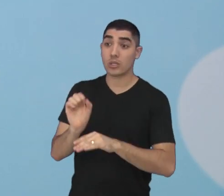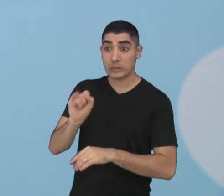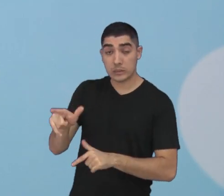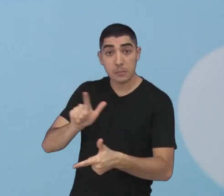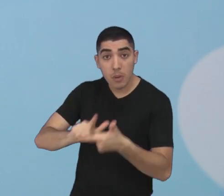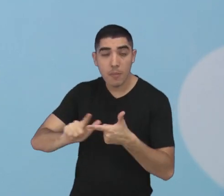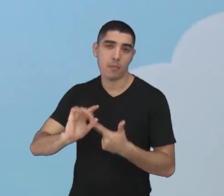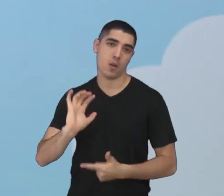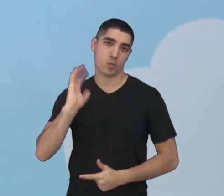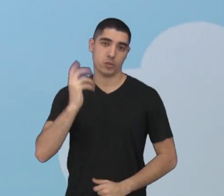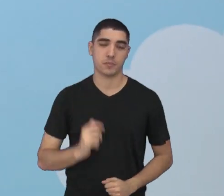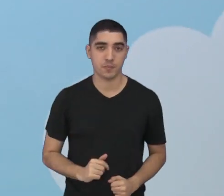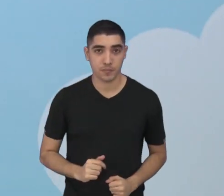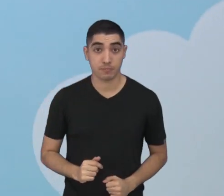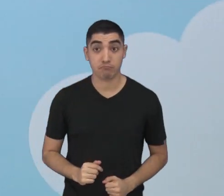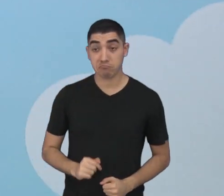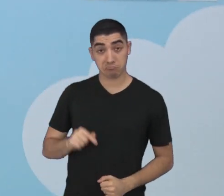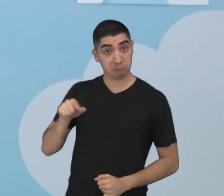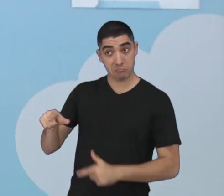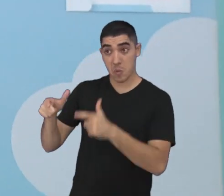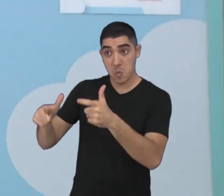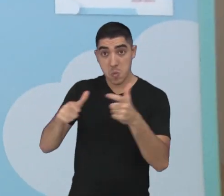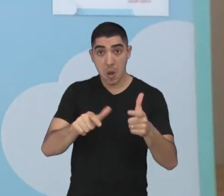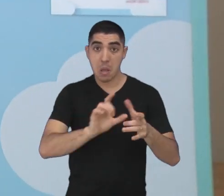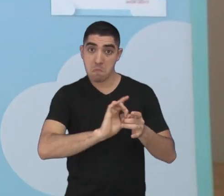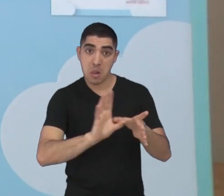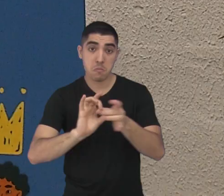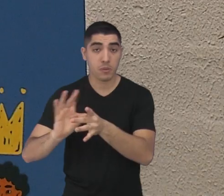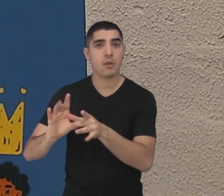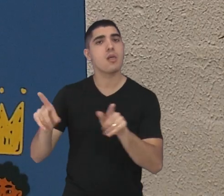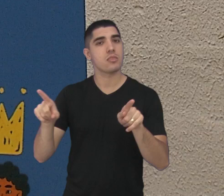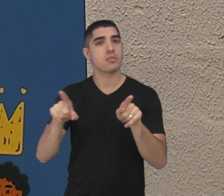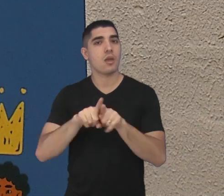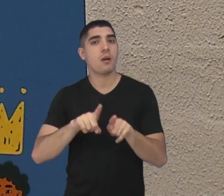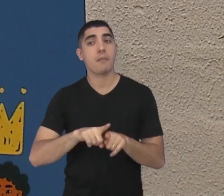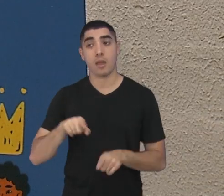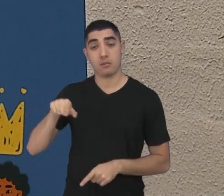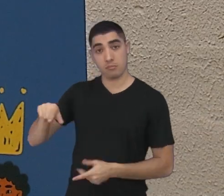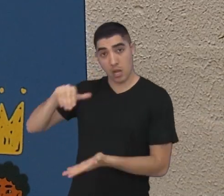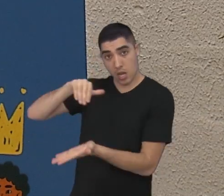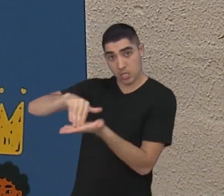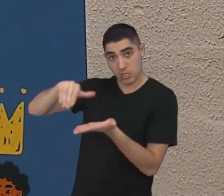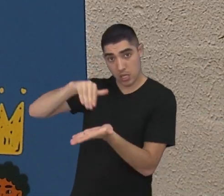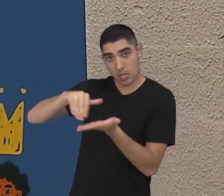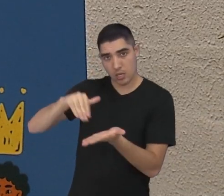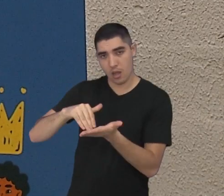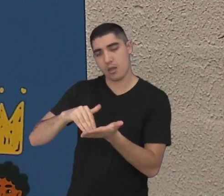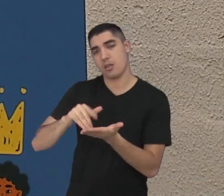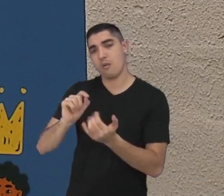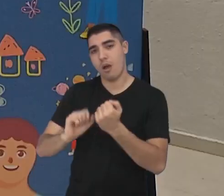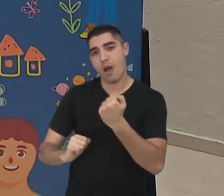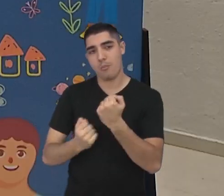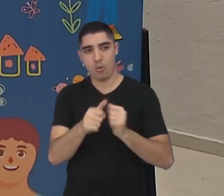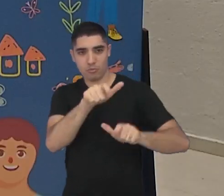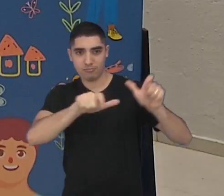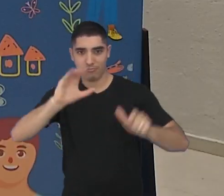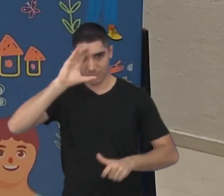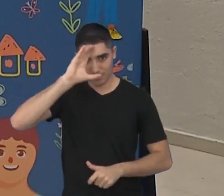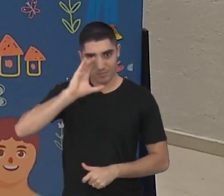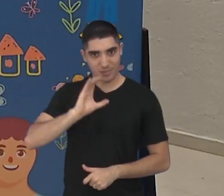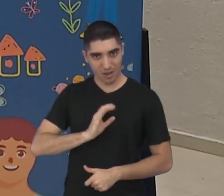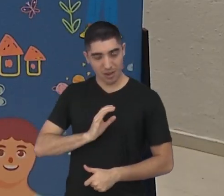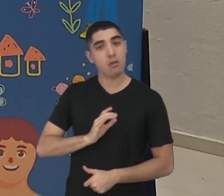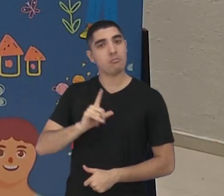para momentos de crise. Além da disponibilização dos espaços, um treinamento oferecido pela Secretaria de Apoio Social